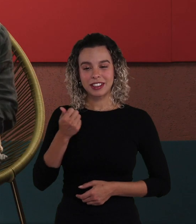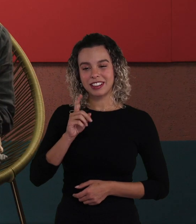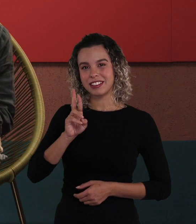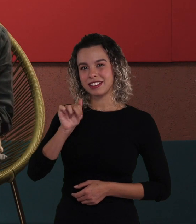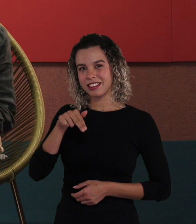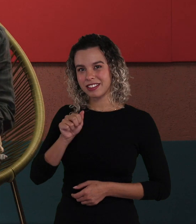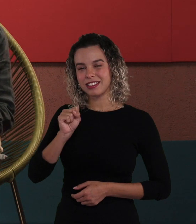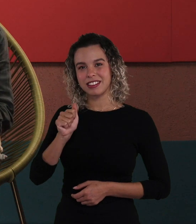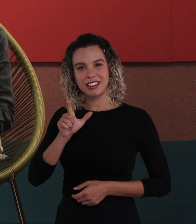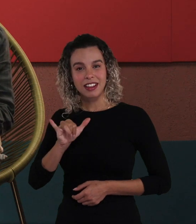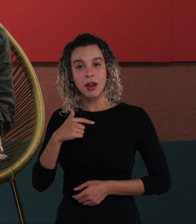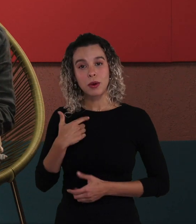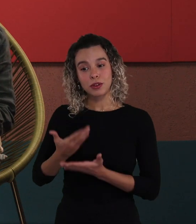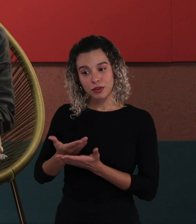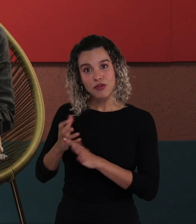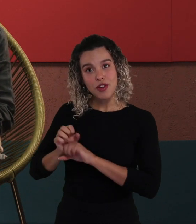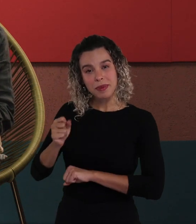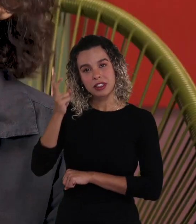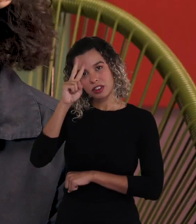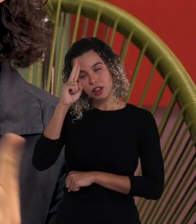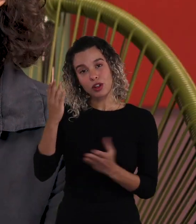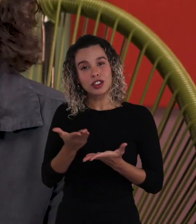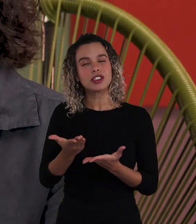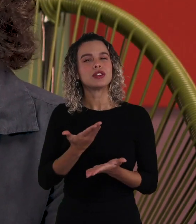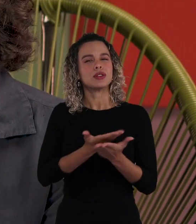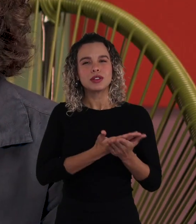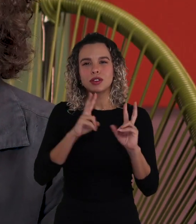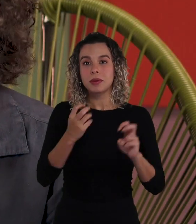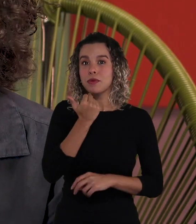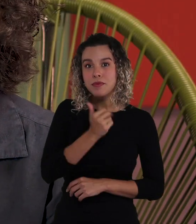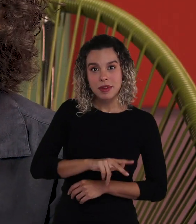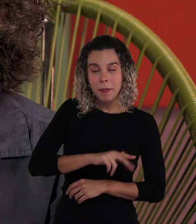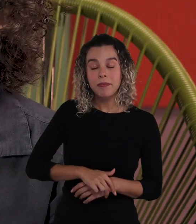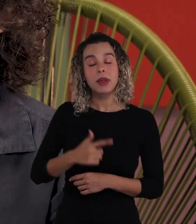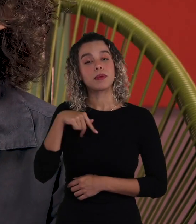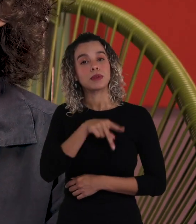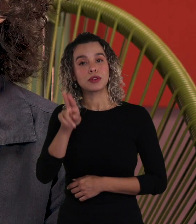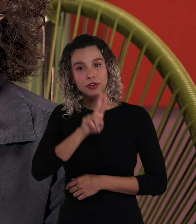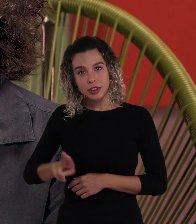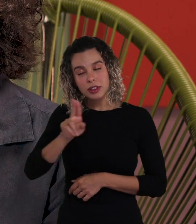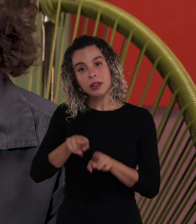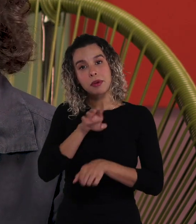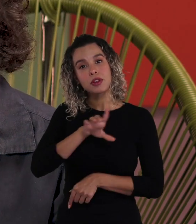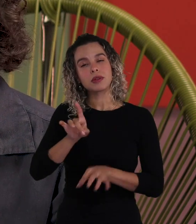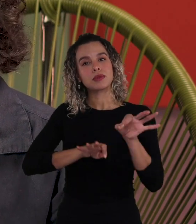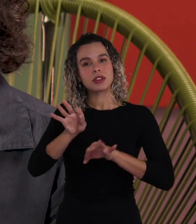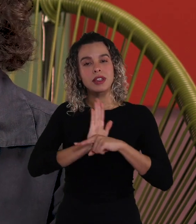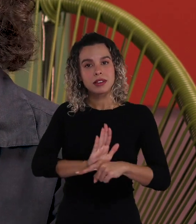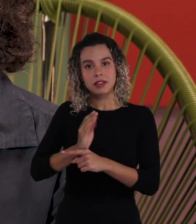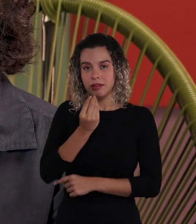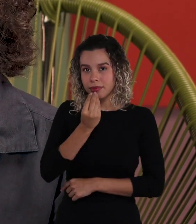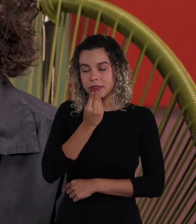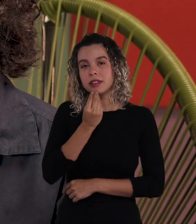Eu sou Adriana Salai, sou historiadora de formação. Hoje eu estudo a não comida, né? Sou professora universitária e também coordeno um